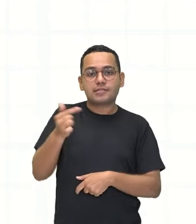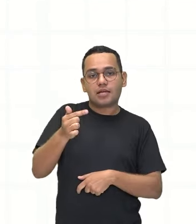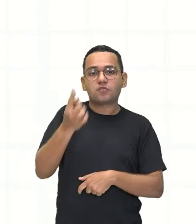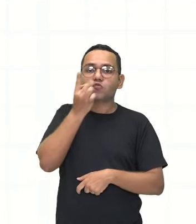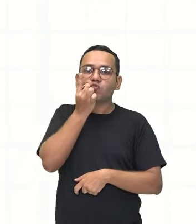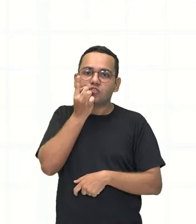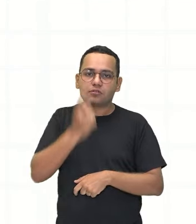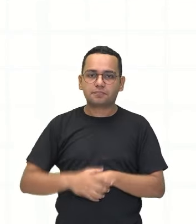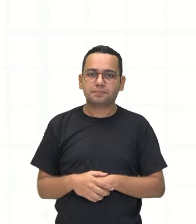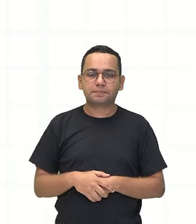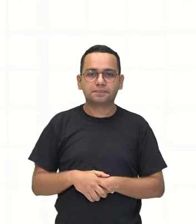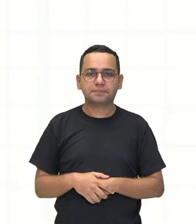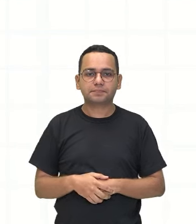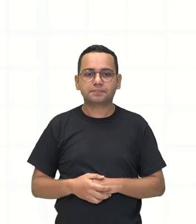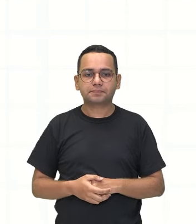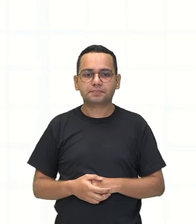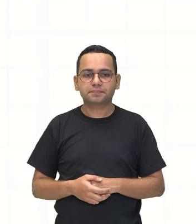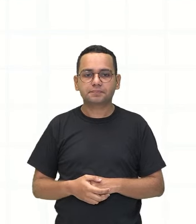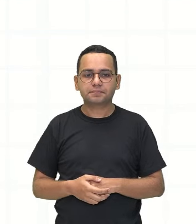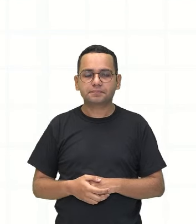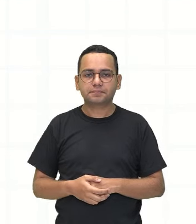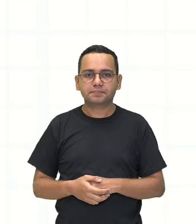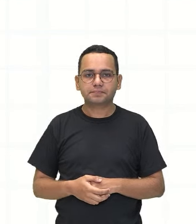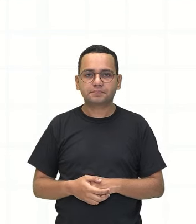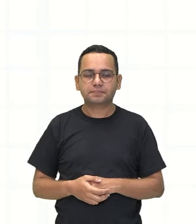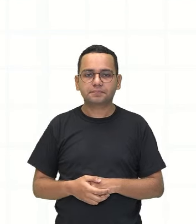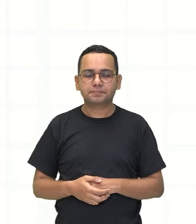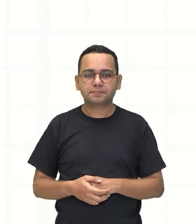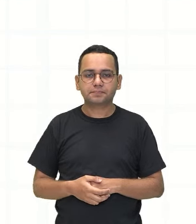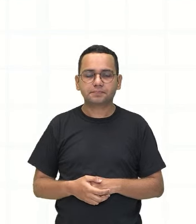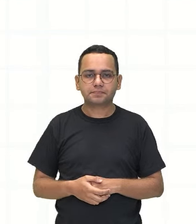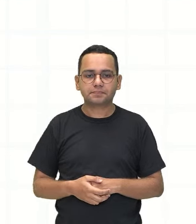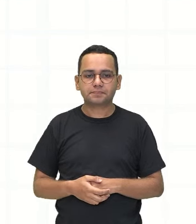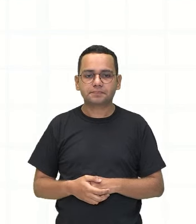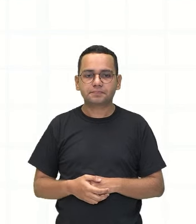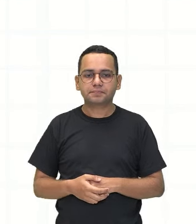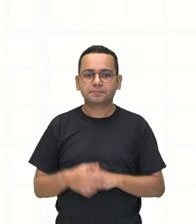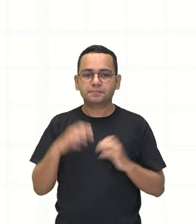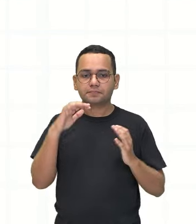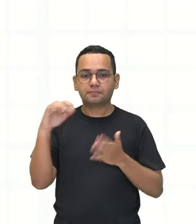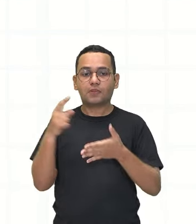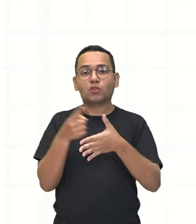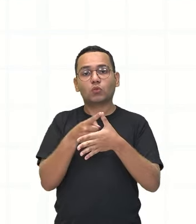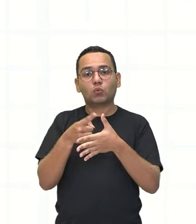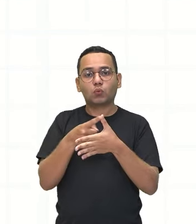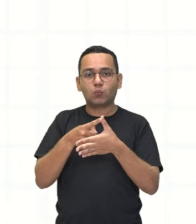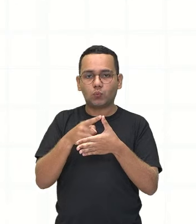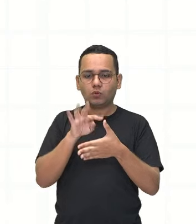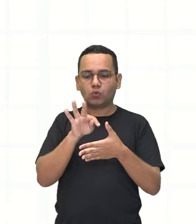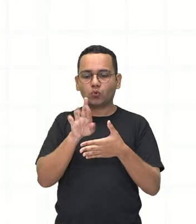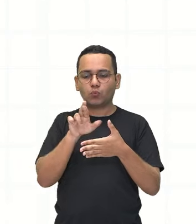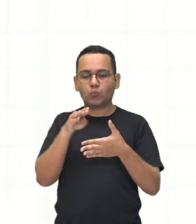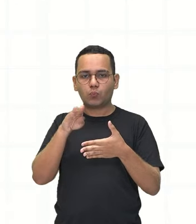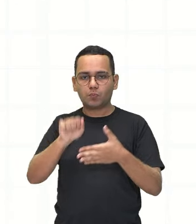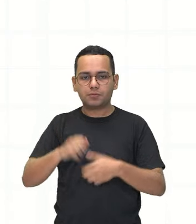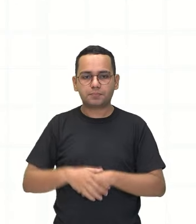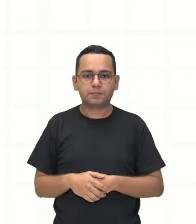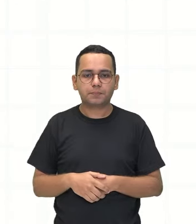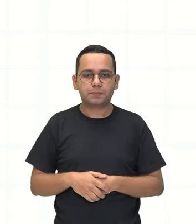7 dias, a semana significa que tem 7 dias. E a turma